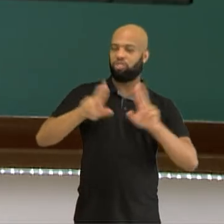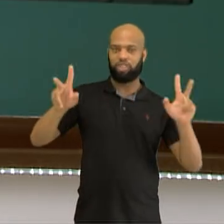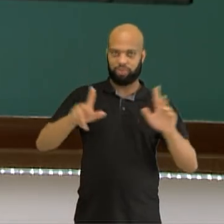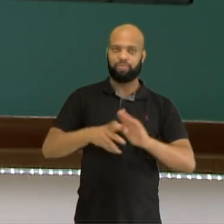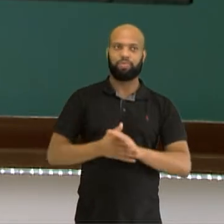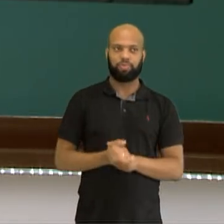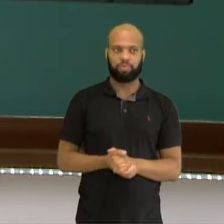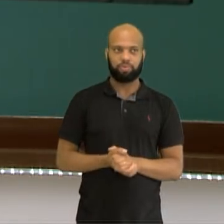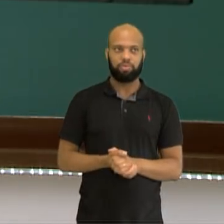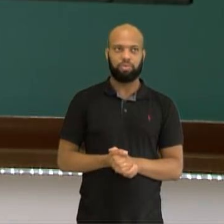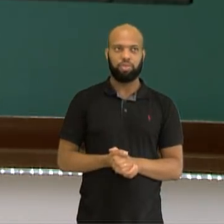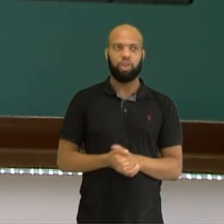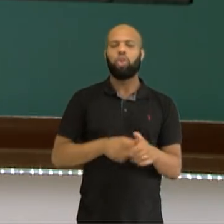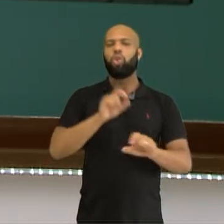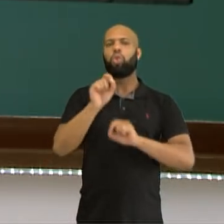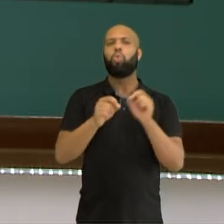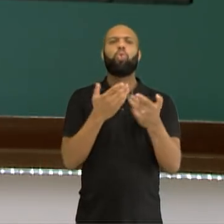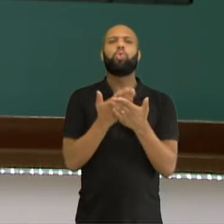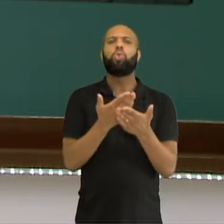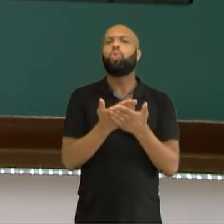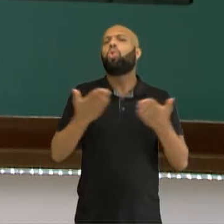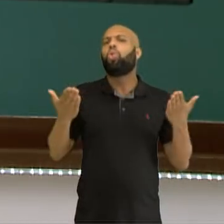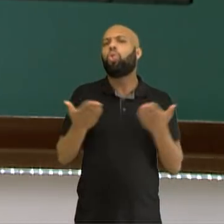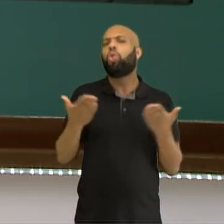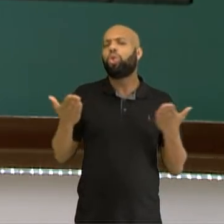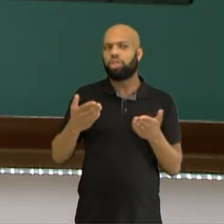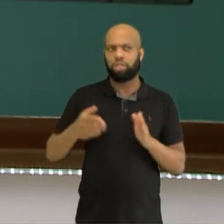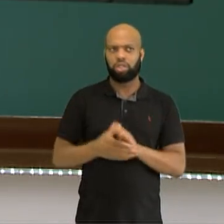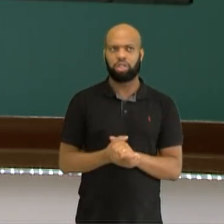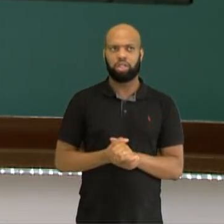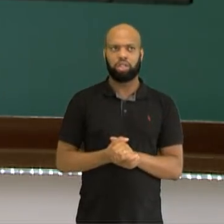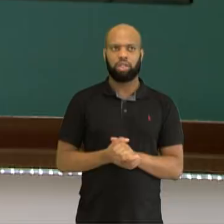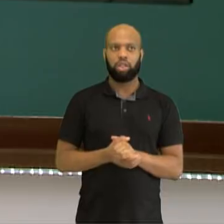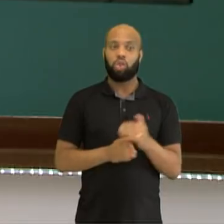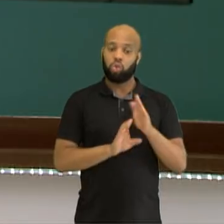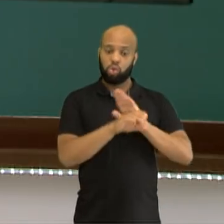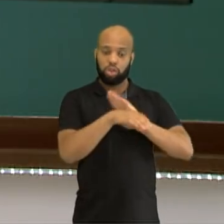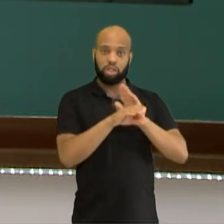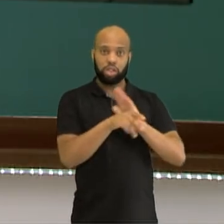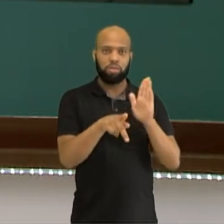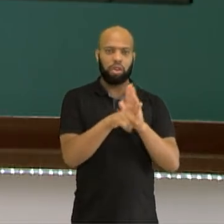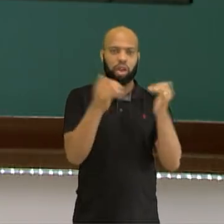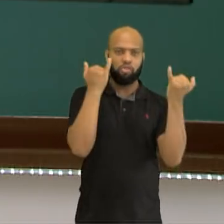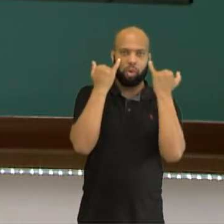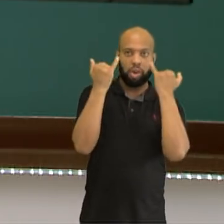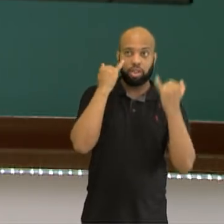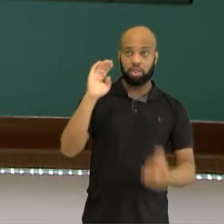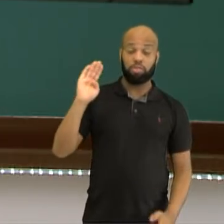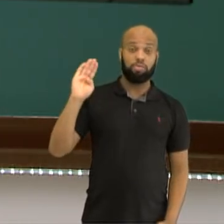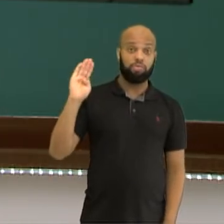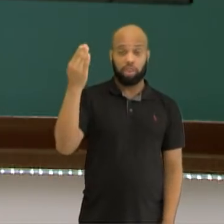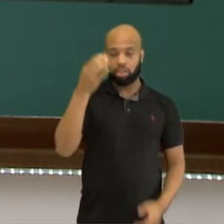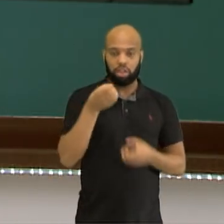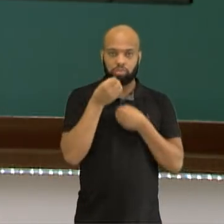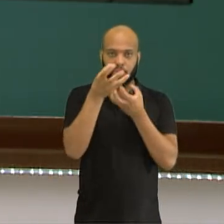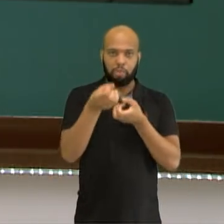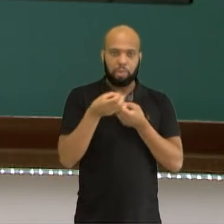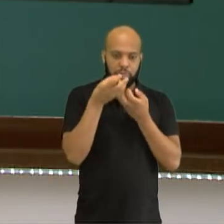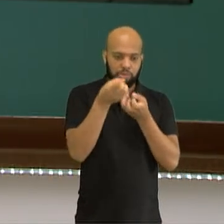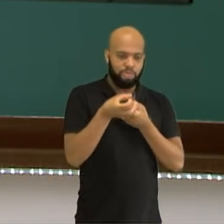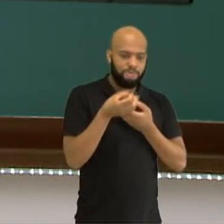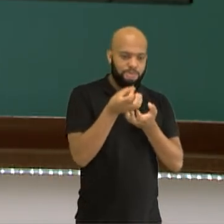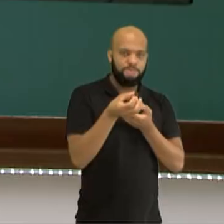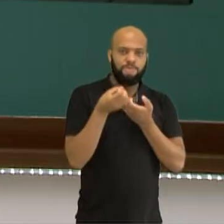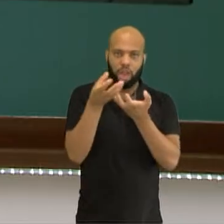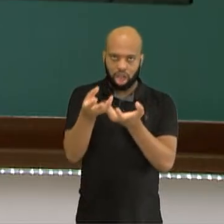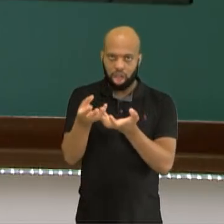superfície. E o que vimos na aula? O conceito de fake news, ou seja, aquelas notícias que não são verdadeiras,